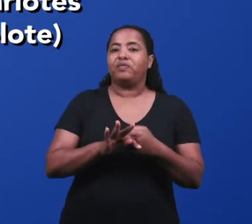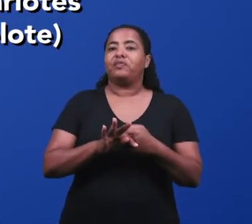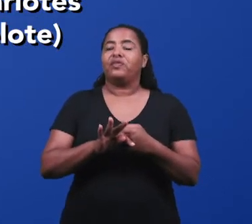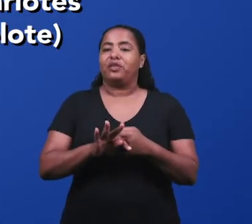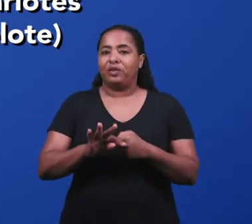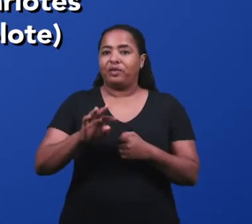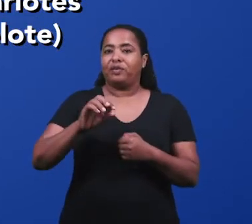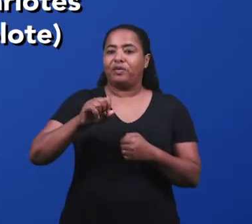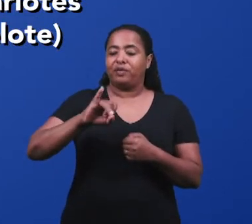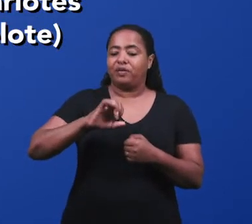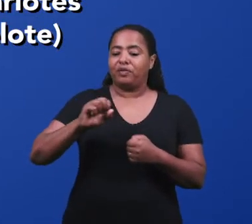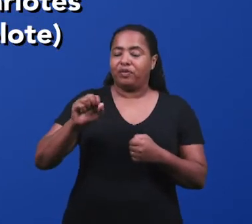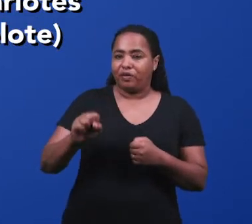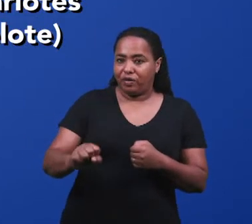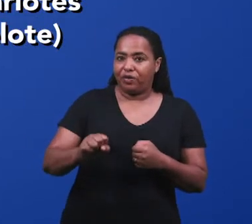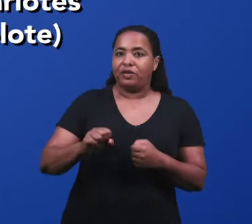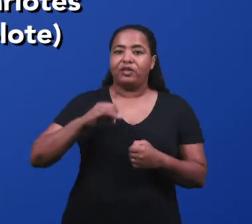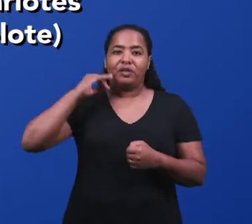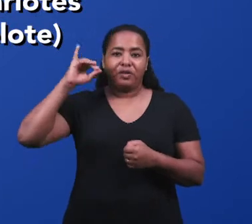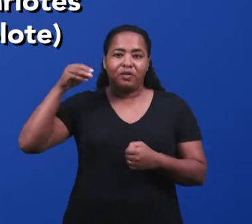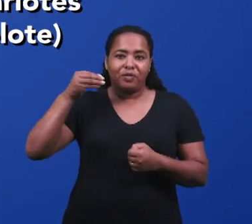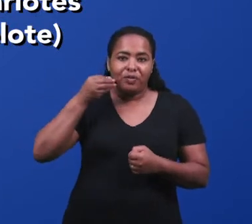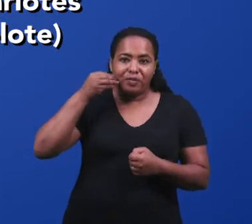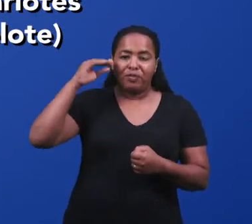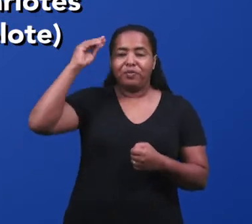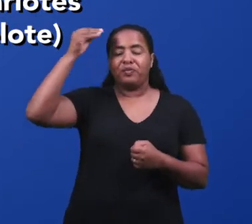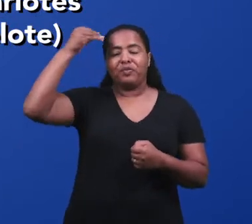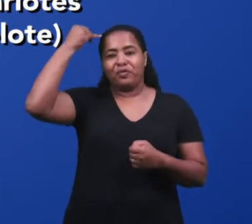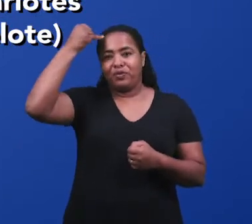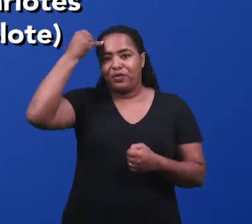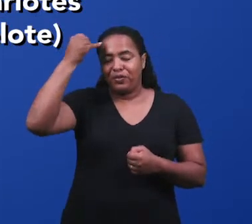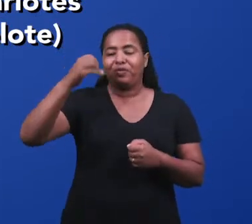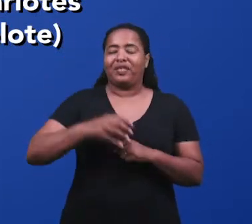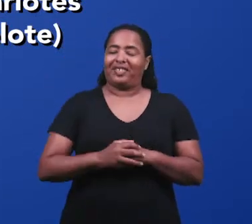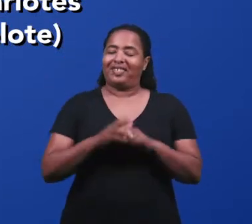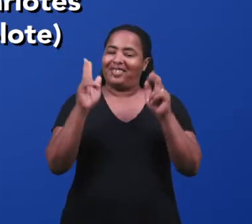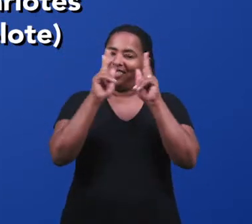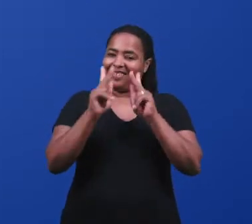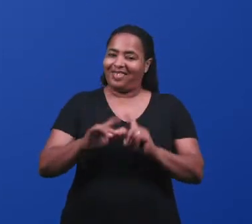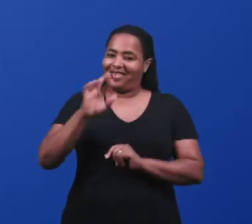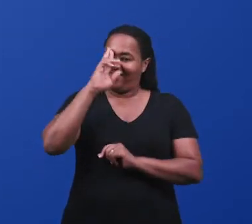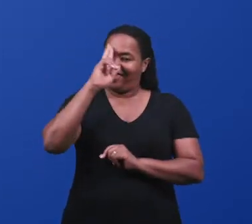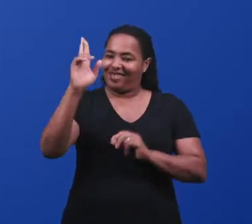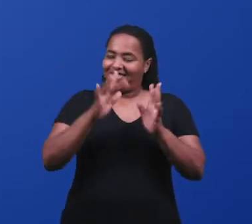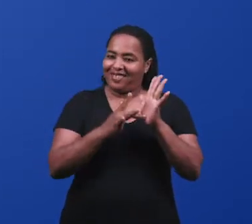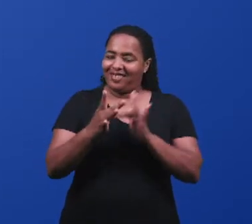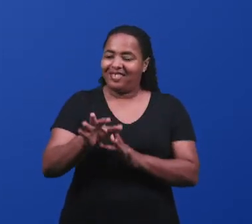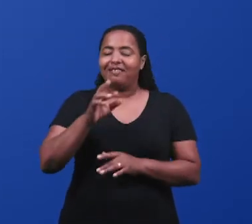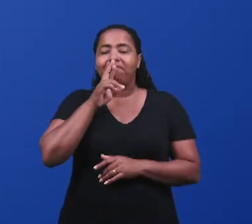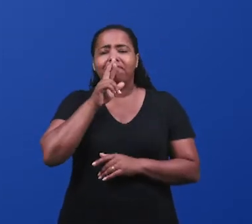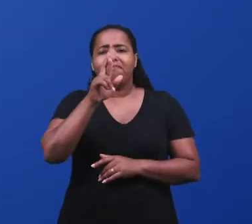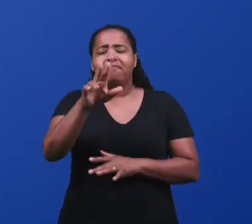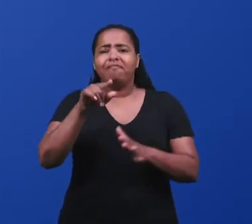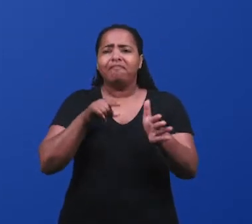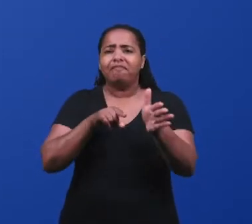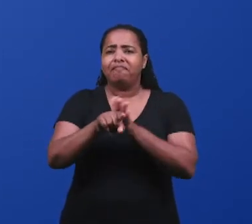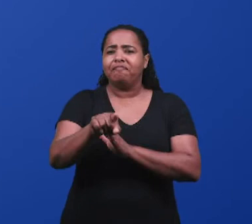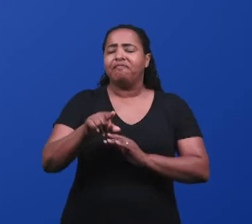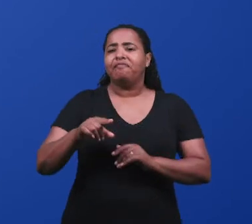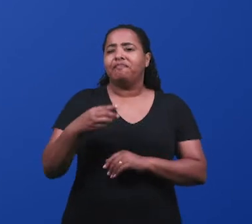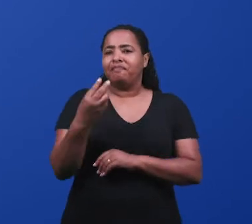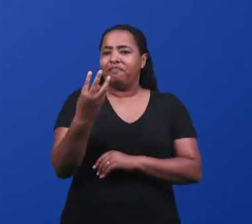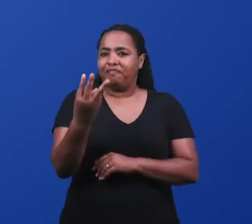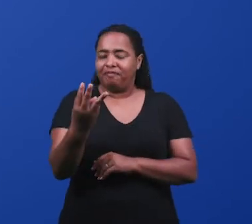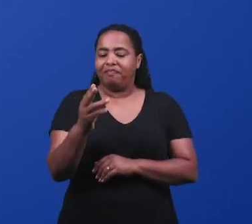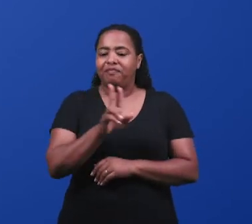Tadeu, Simão, Judas Iscariotes. A paz do Senhor! Respondendo à pergunta